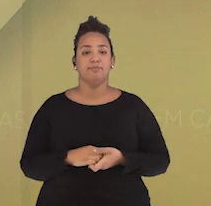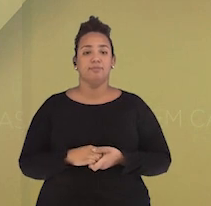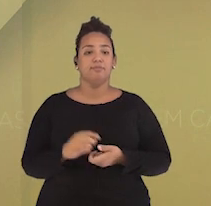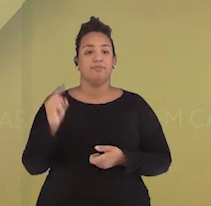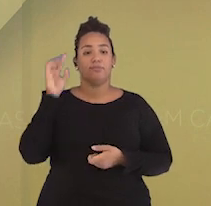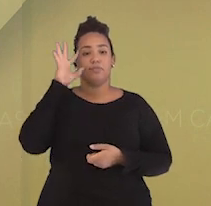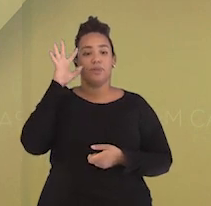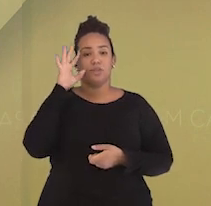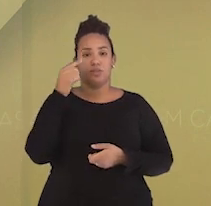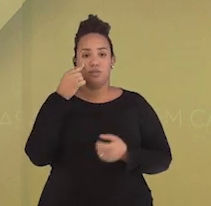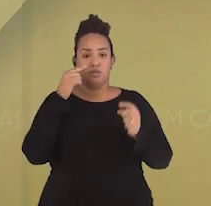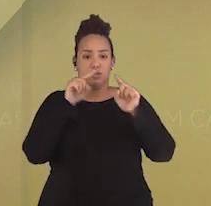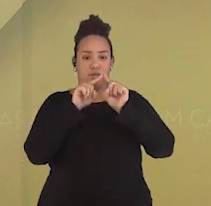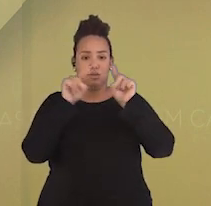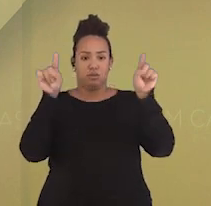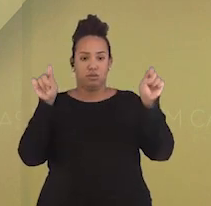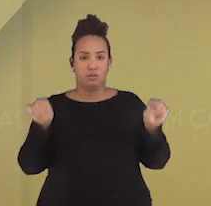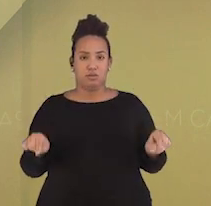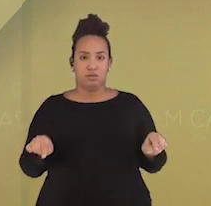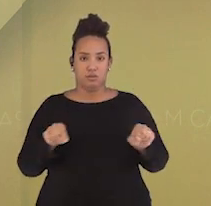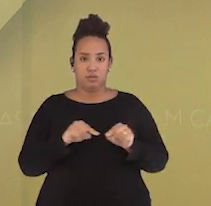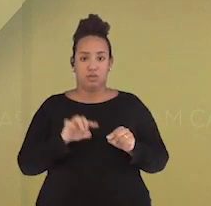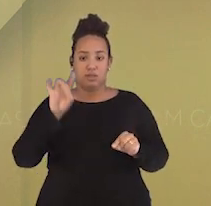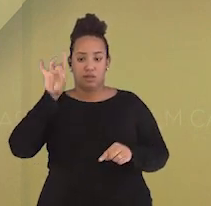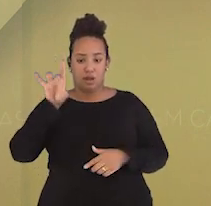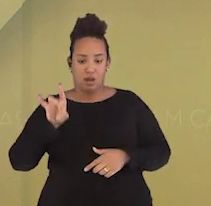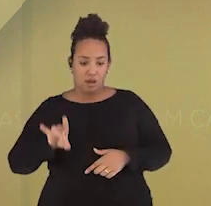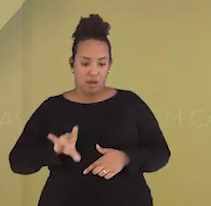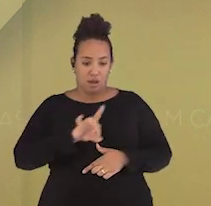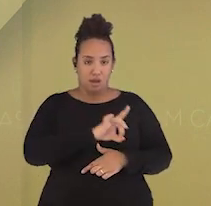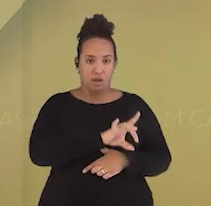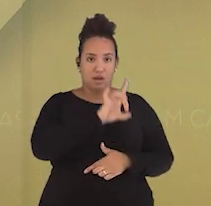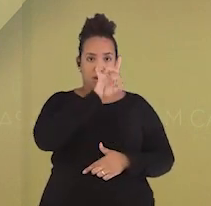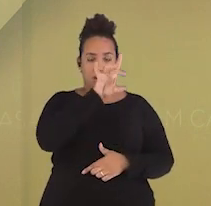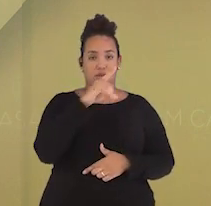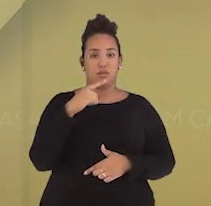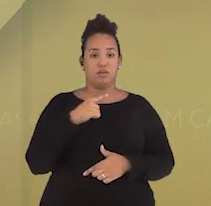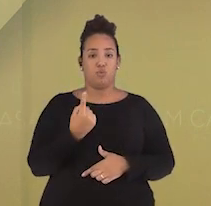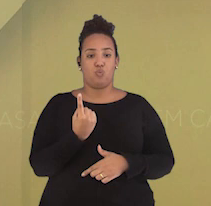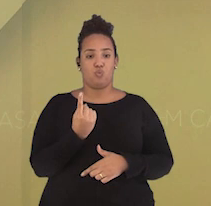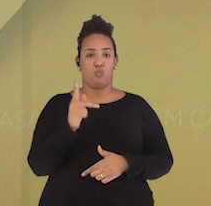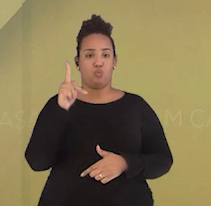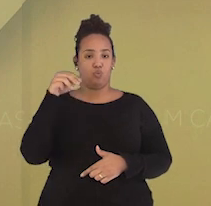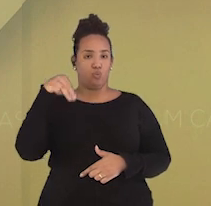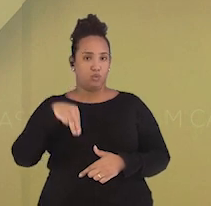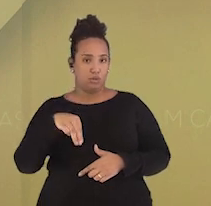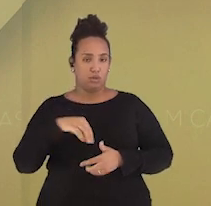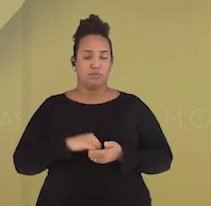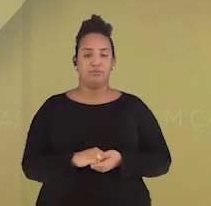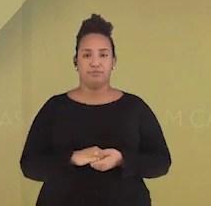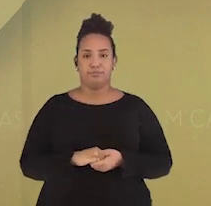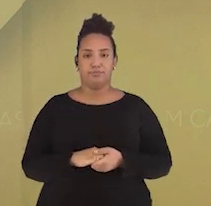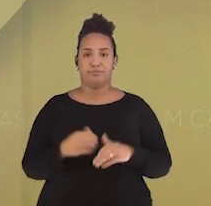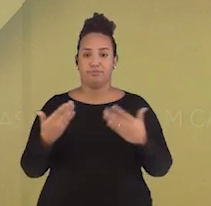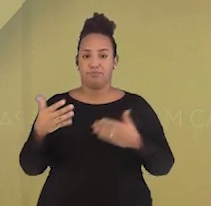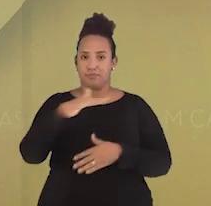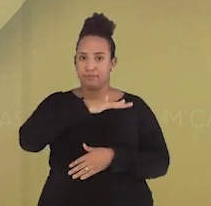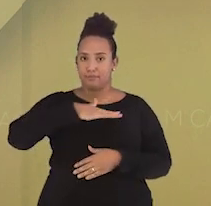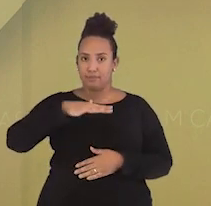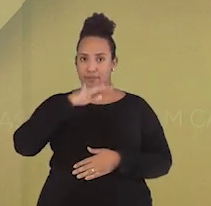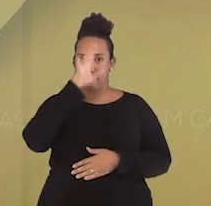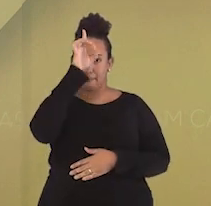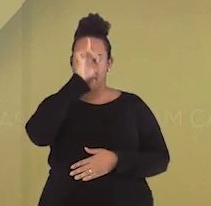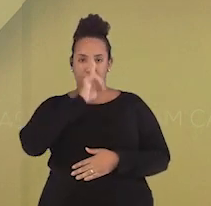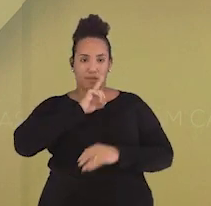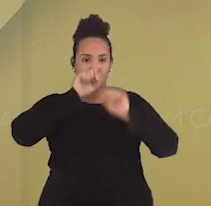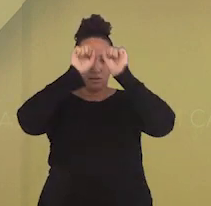lado dele tem 1 quilômetro. Nas áreas de amarelo claro, esse espaço teria uma ou